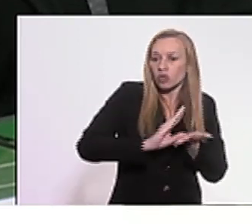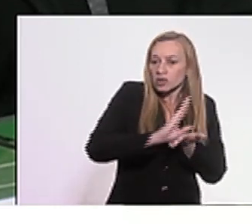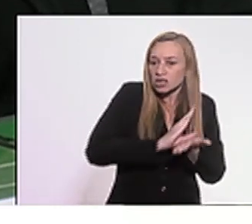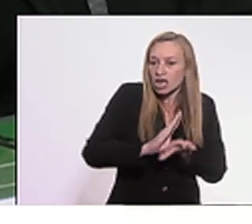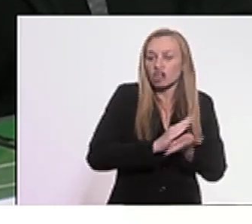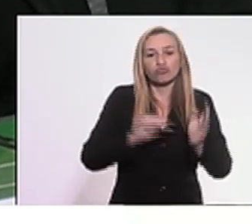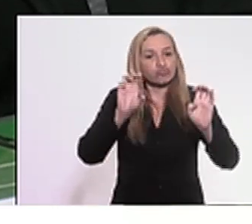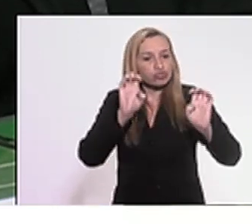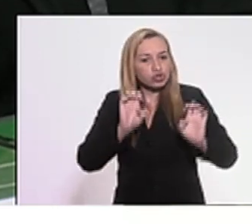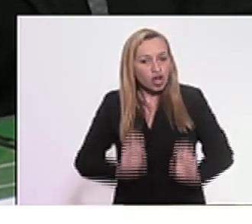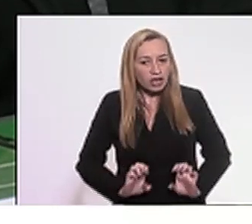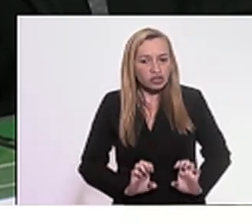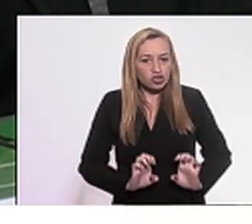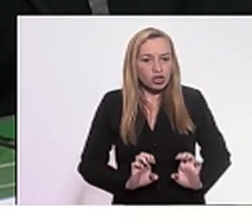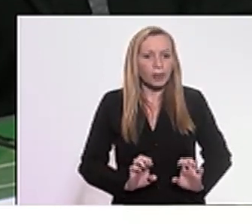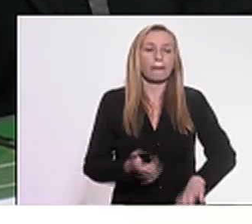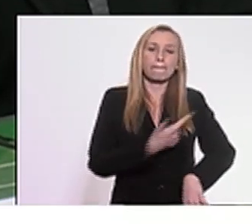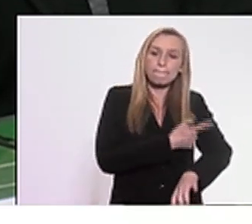disciplina,